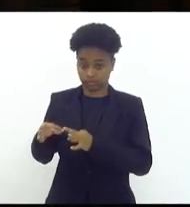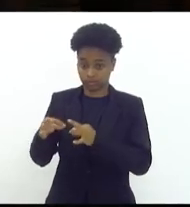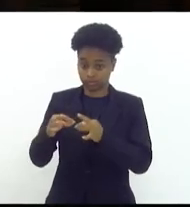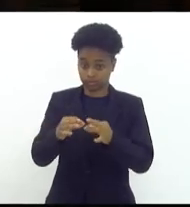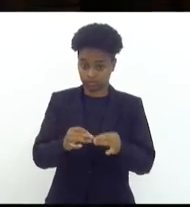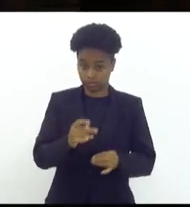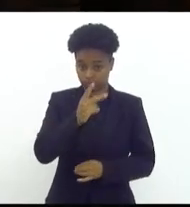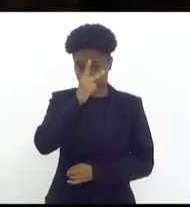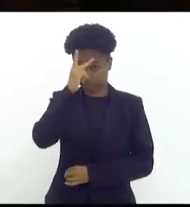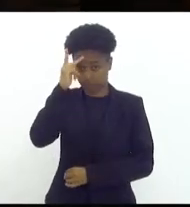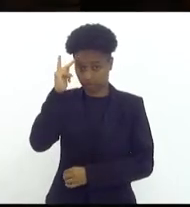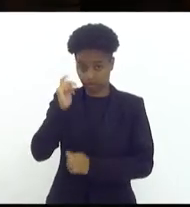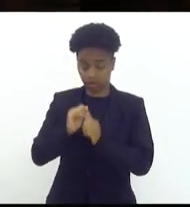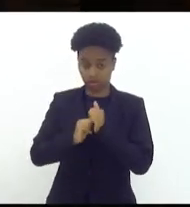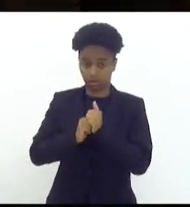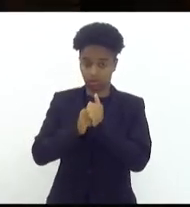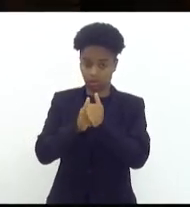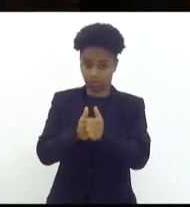acompanhando